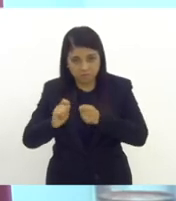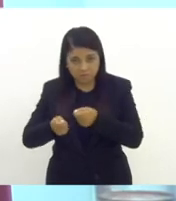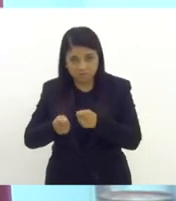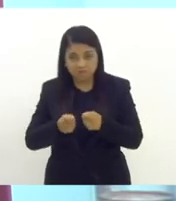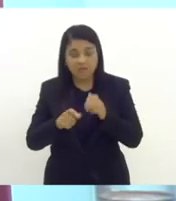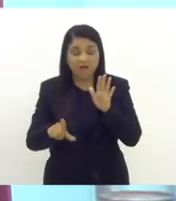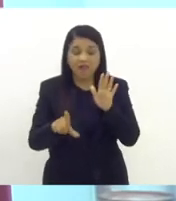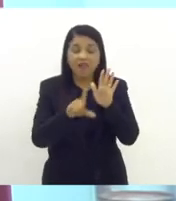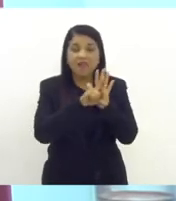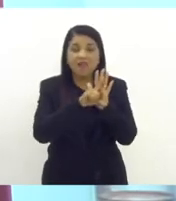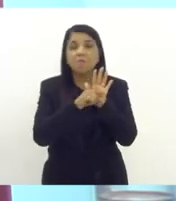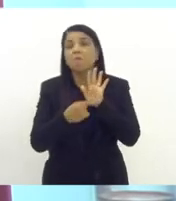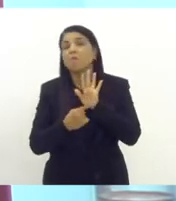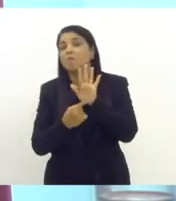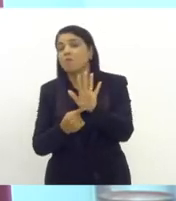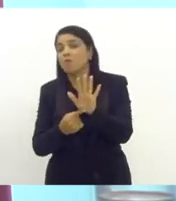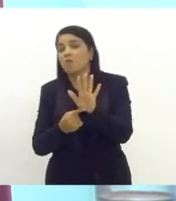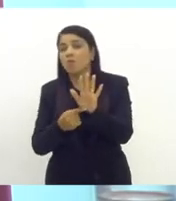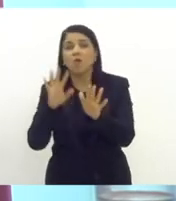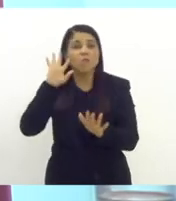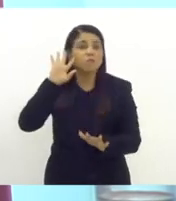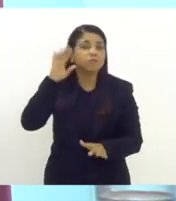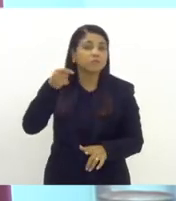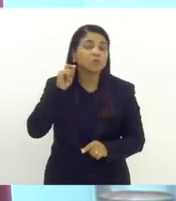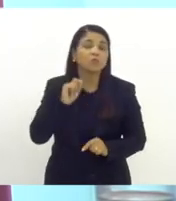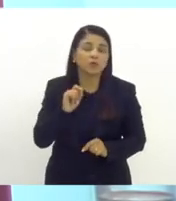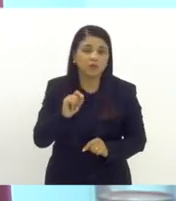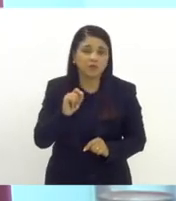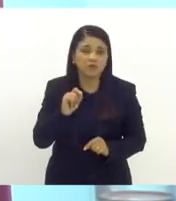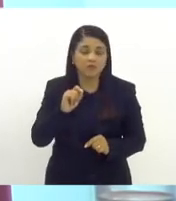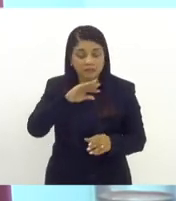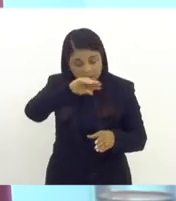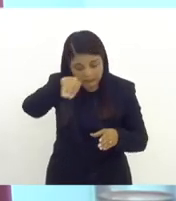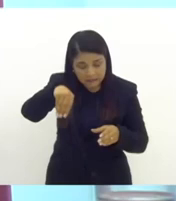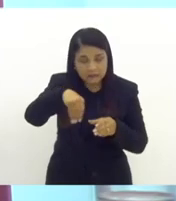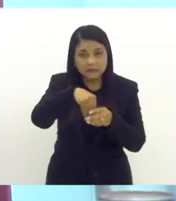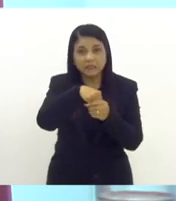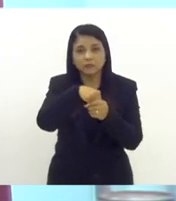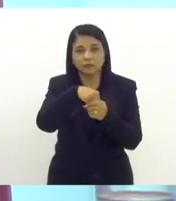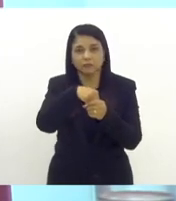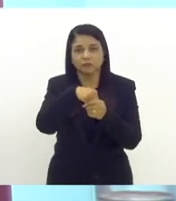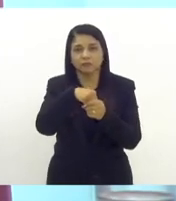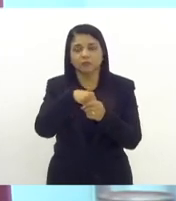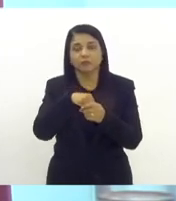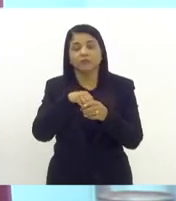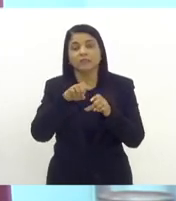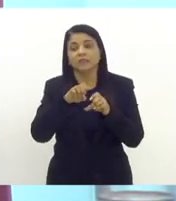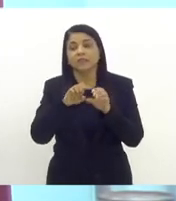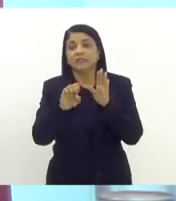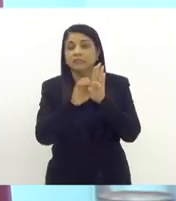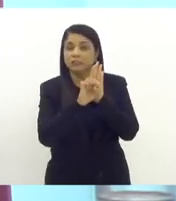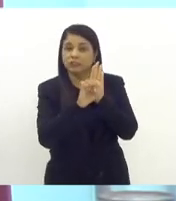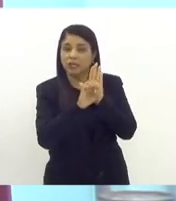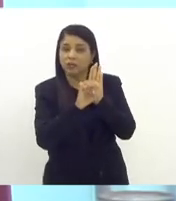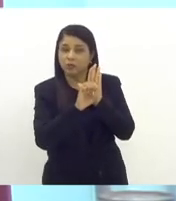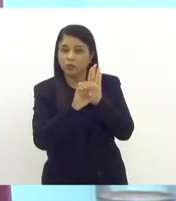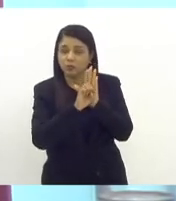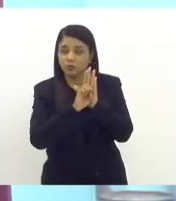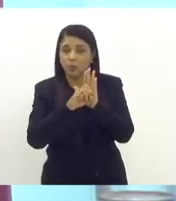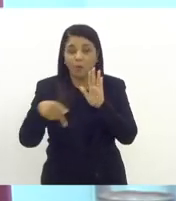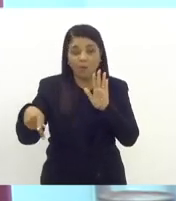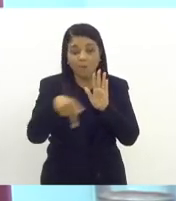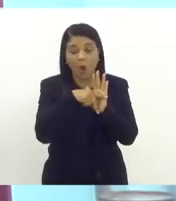define o que tem que ser colocado dentro do estatuto de vocês Qual são os quais são